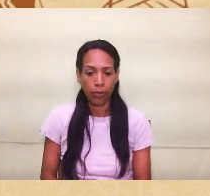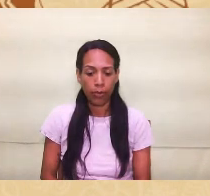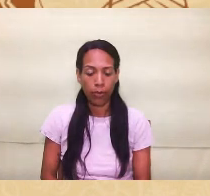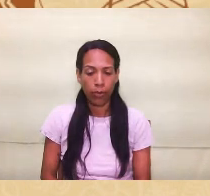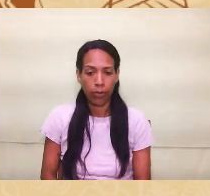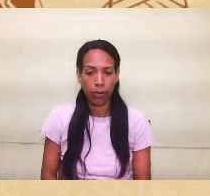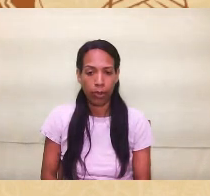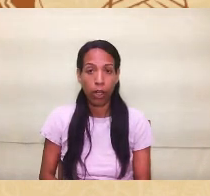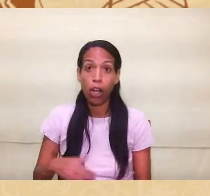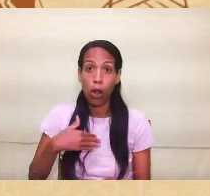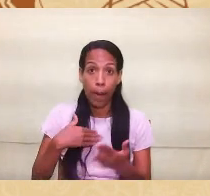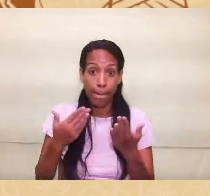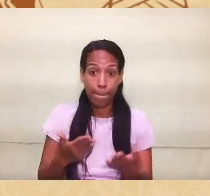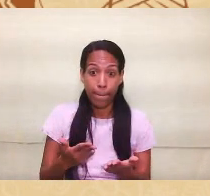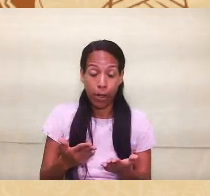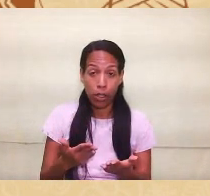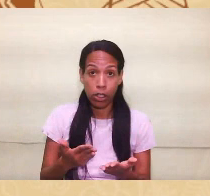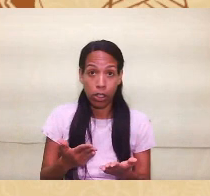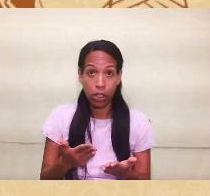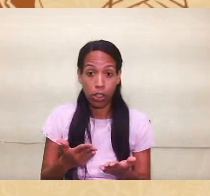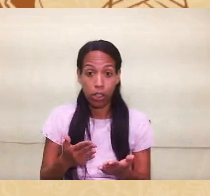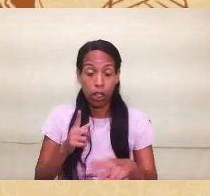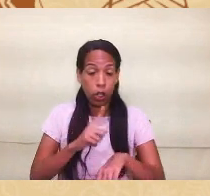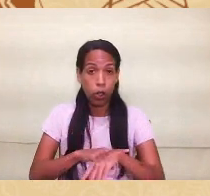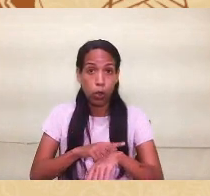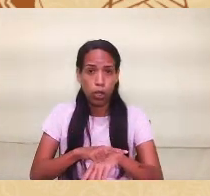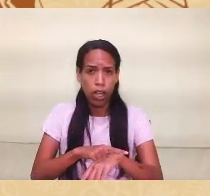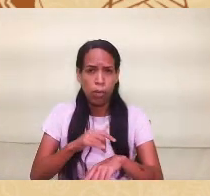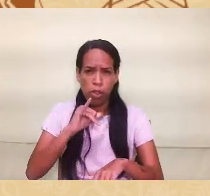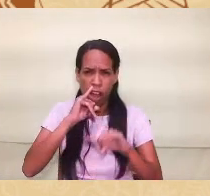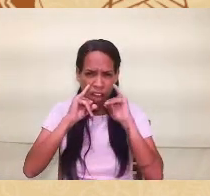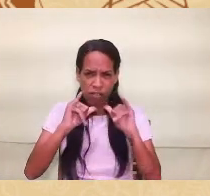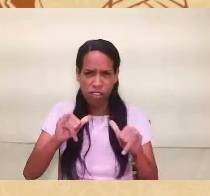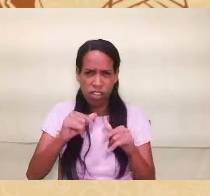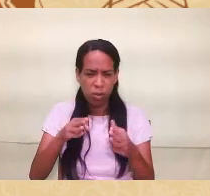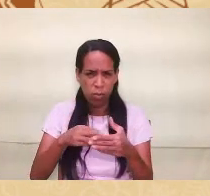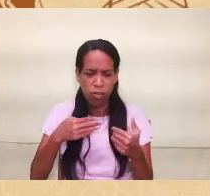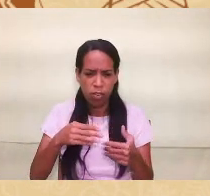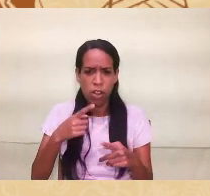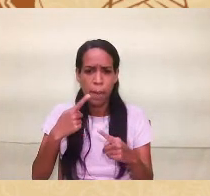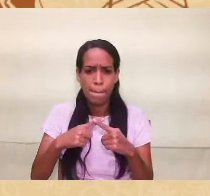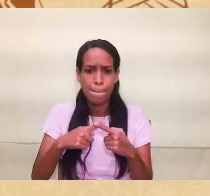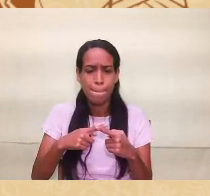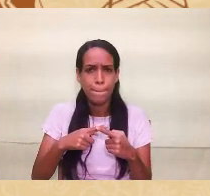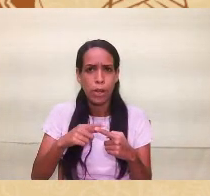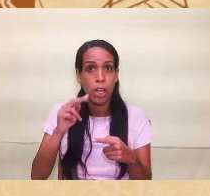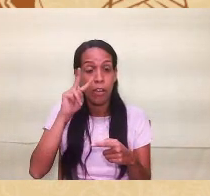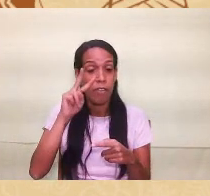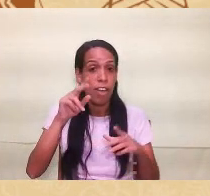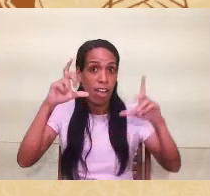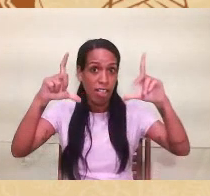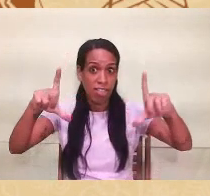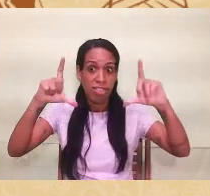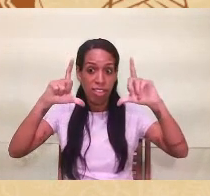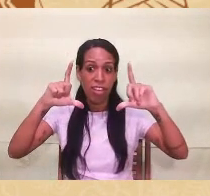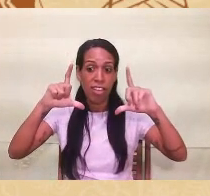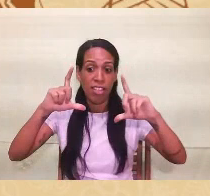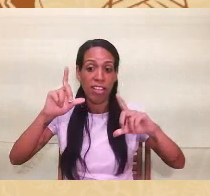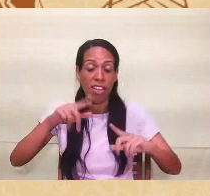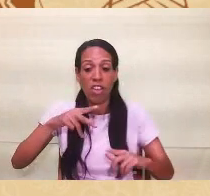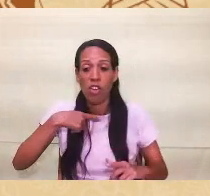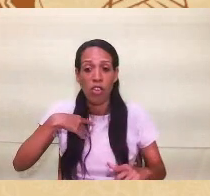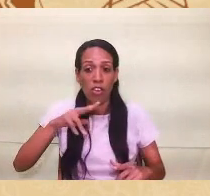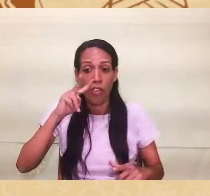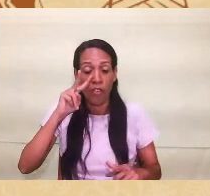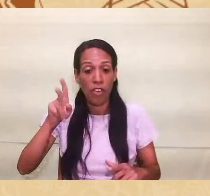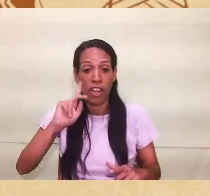Aí eu vou pedir assim que a questão do tempo me fale, viu? Porque senão eu vou estar prestando atenção na tela que eu vou estar expondo. Então, eu não vou estar